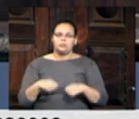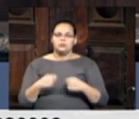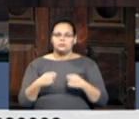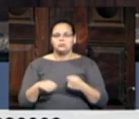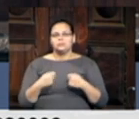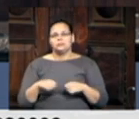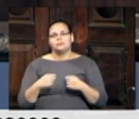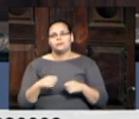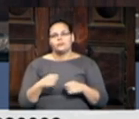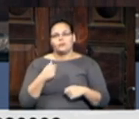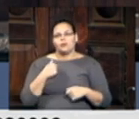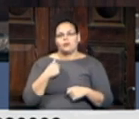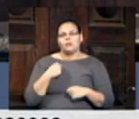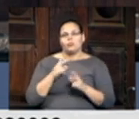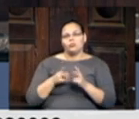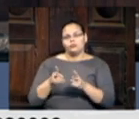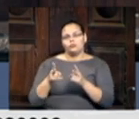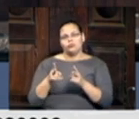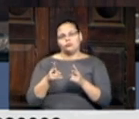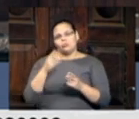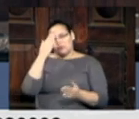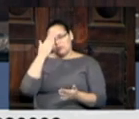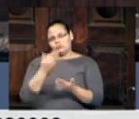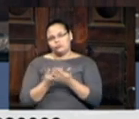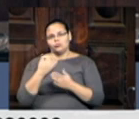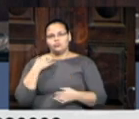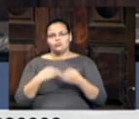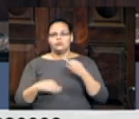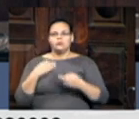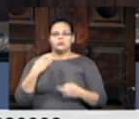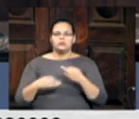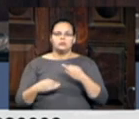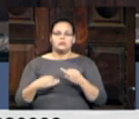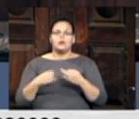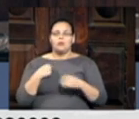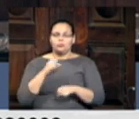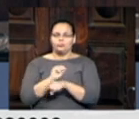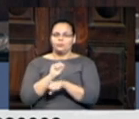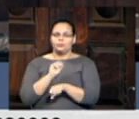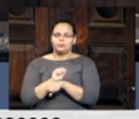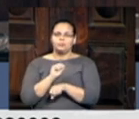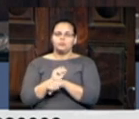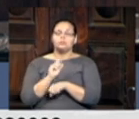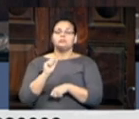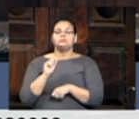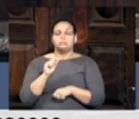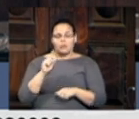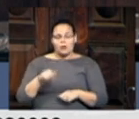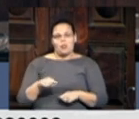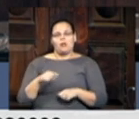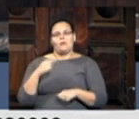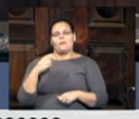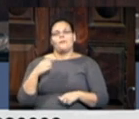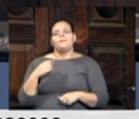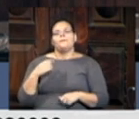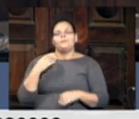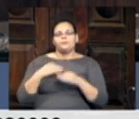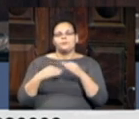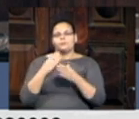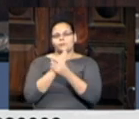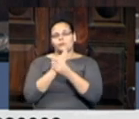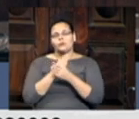feita. Eu ainda continuo acreditando na justiça. Espero que a Corregedoria do Tribunal